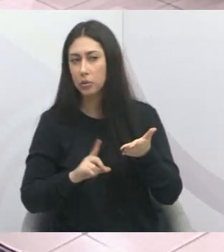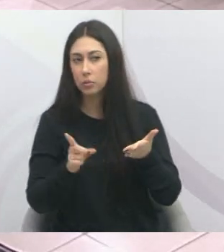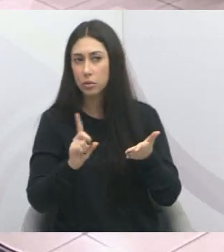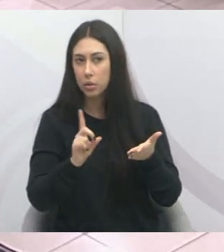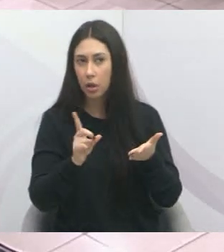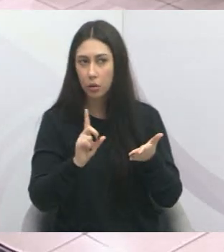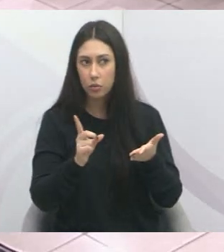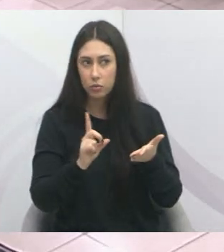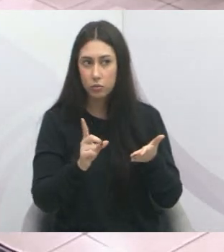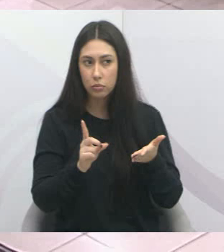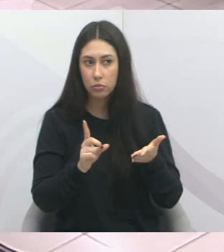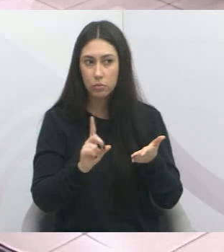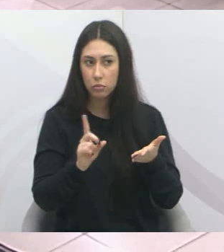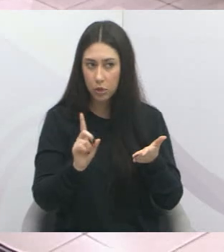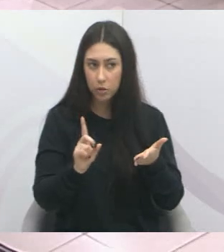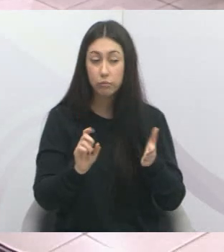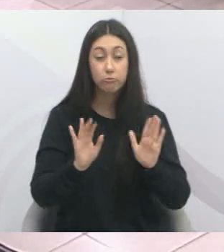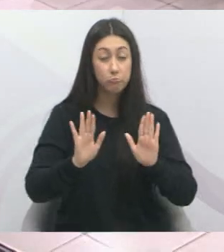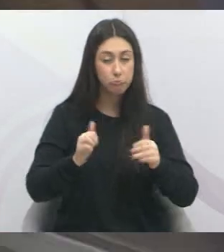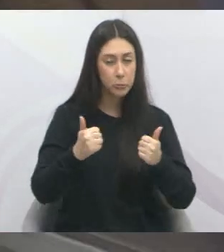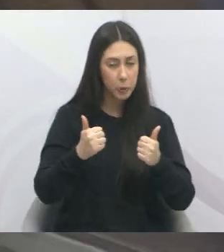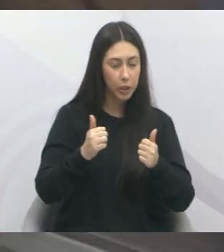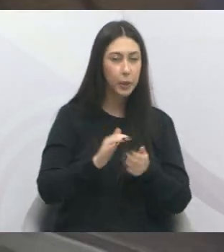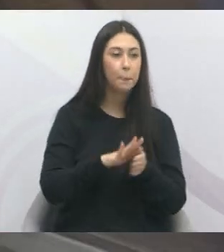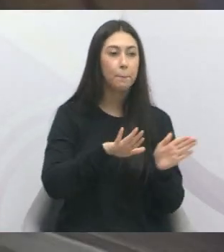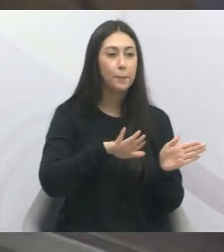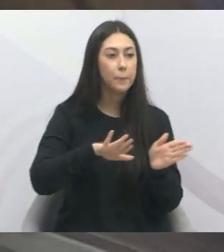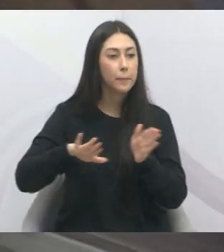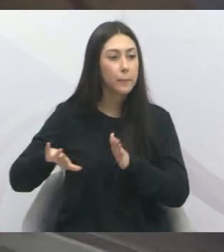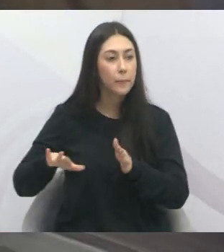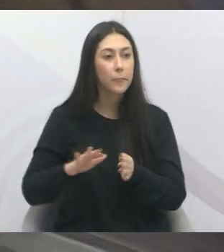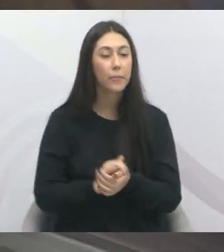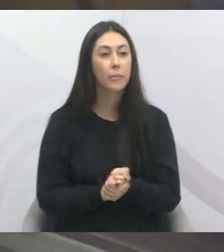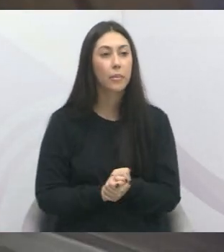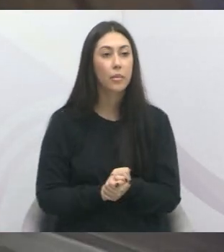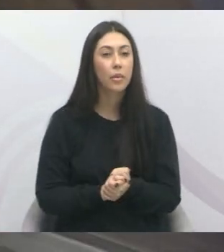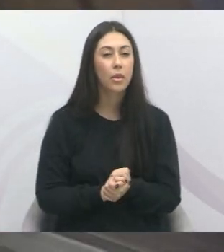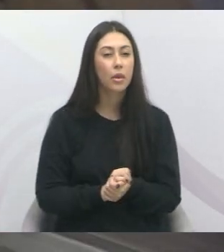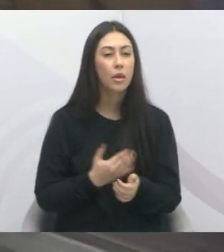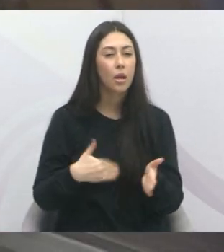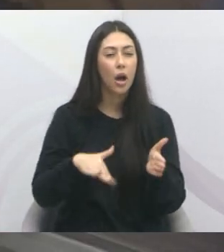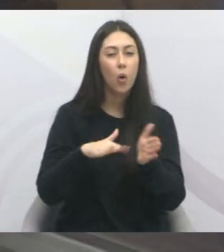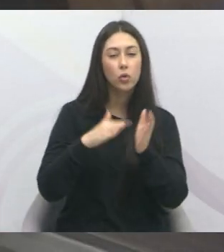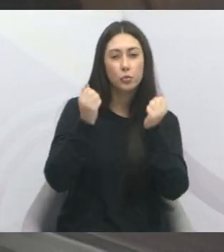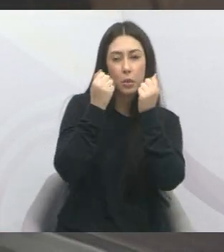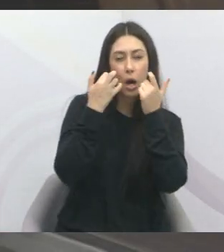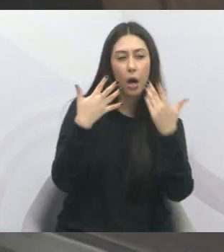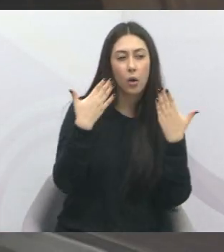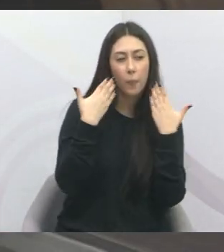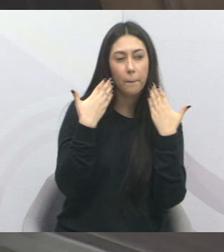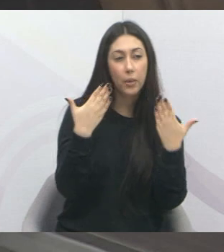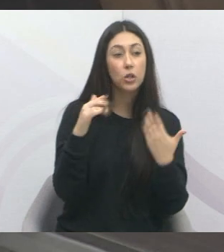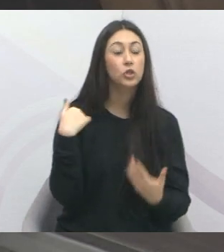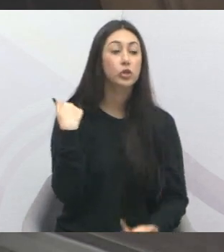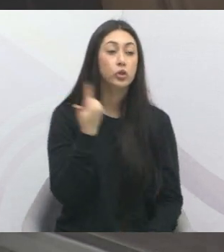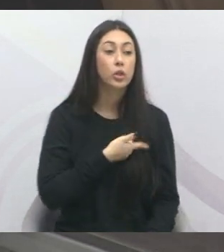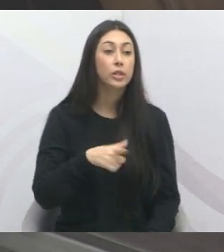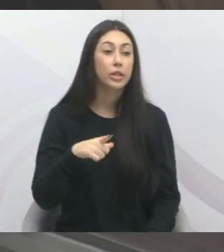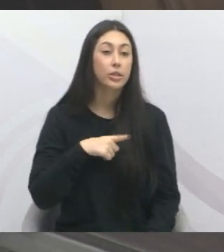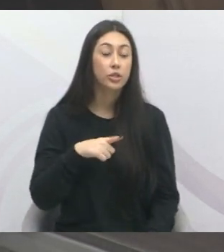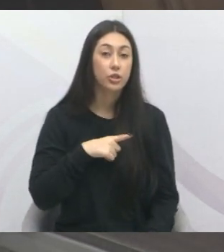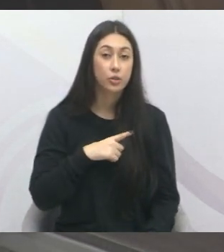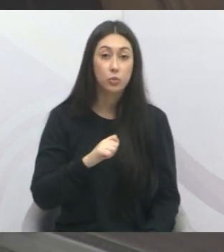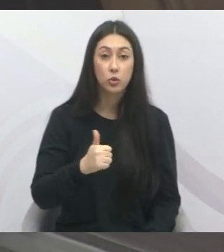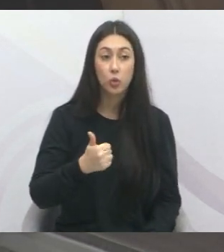Não. Tá. Outra pergunta. Na última audiência pública, nós tínhamos